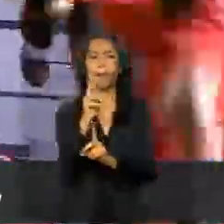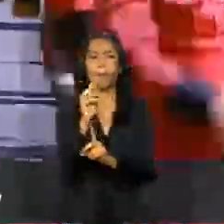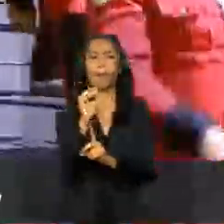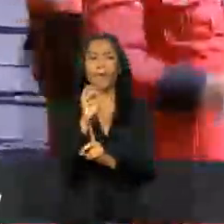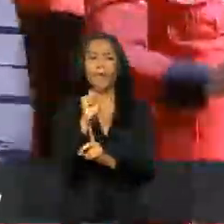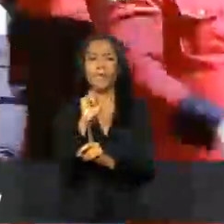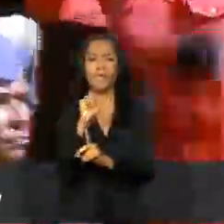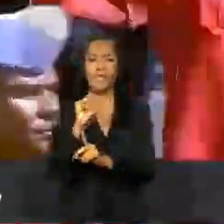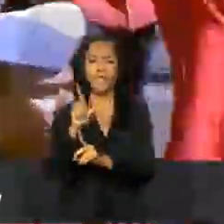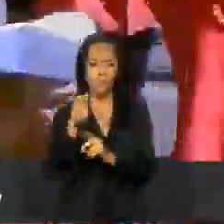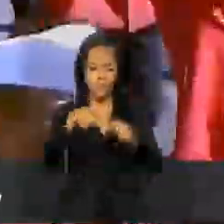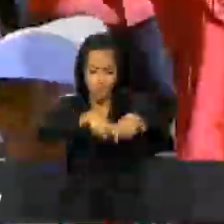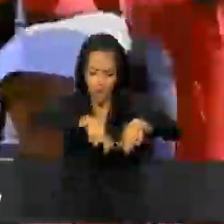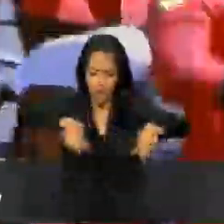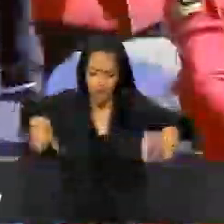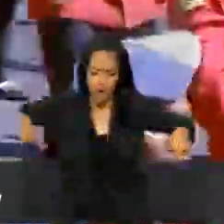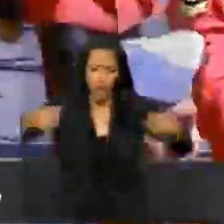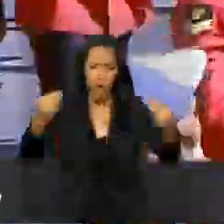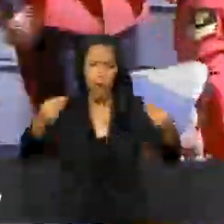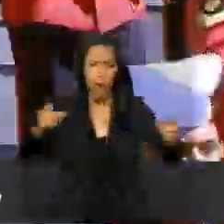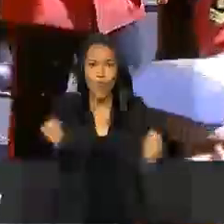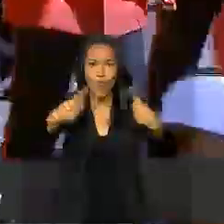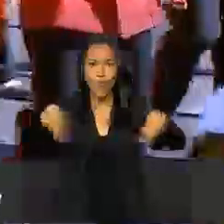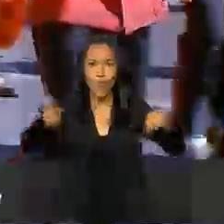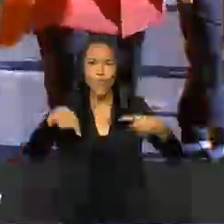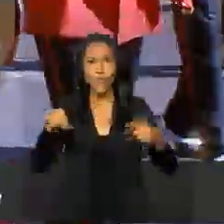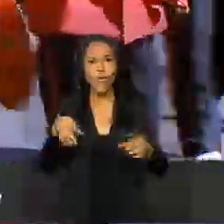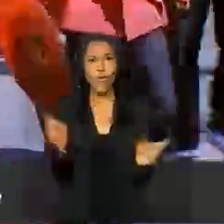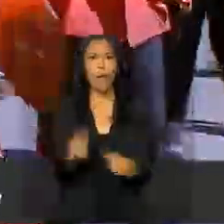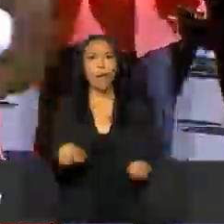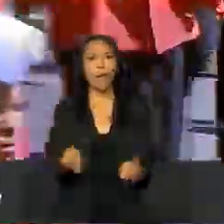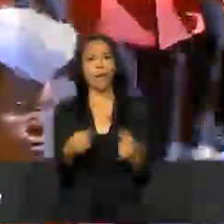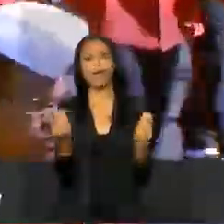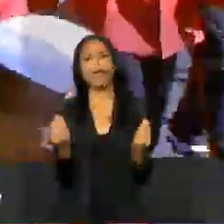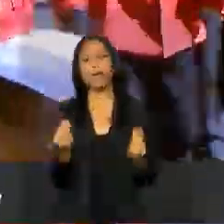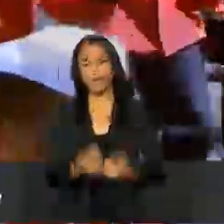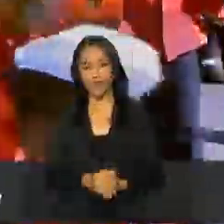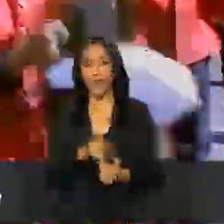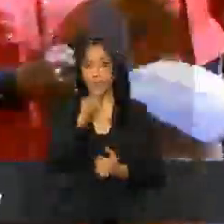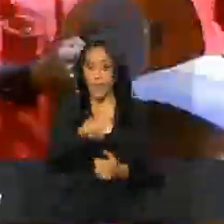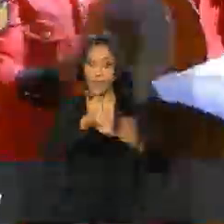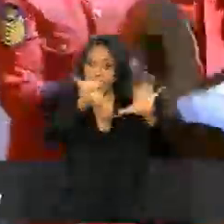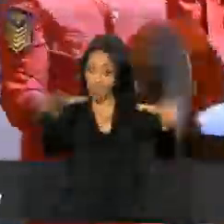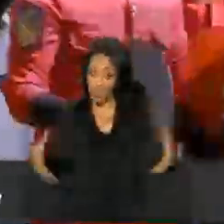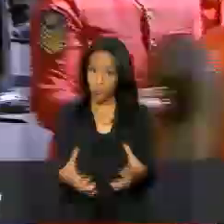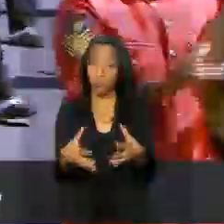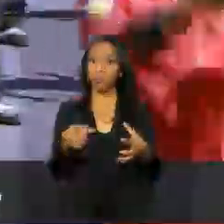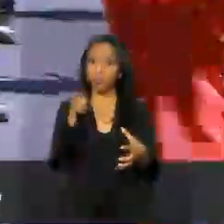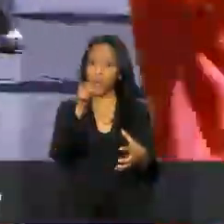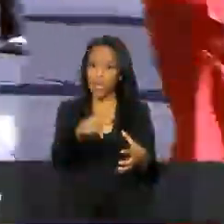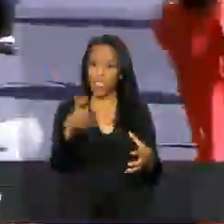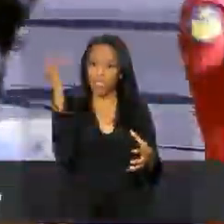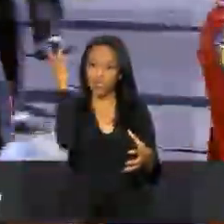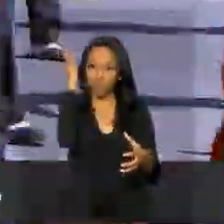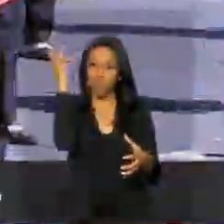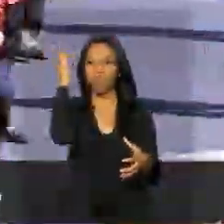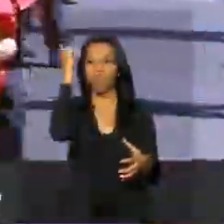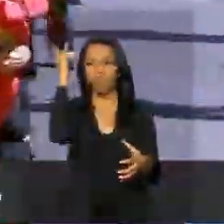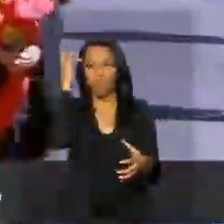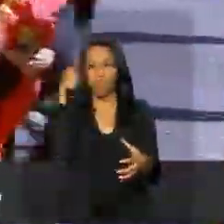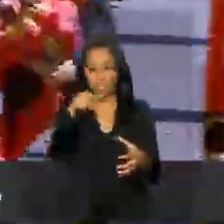atributos, os valores cultuados no Corpo de Fuzileiros Navais da Marinha do Brasil, que é a honra, a competência,